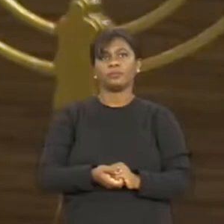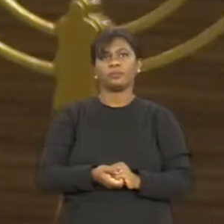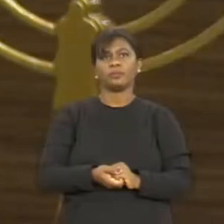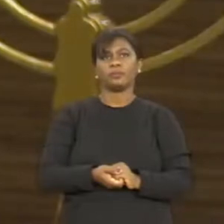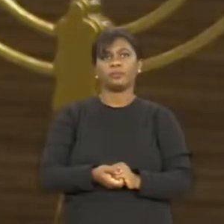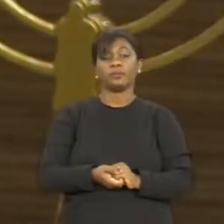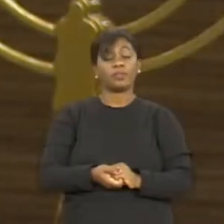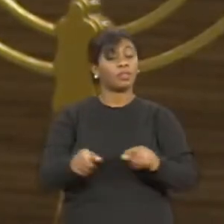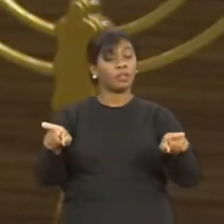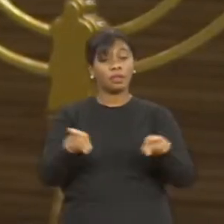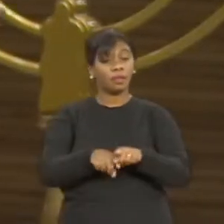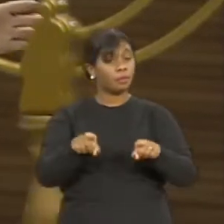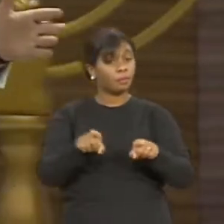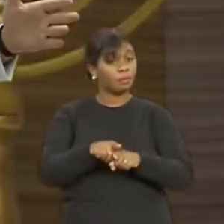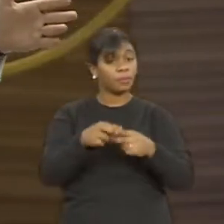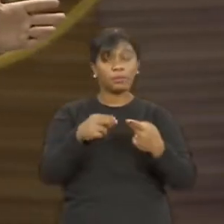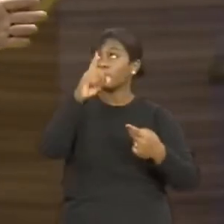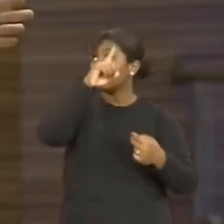A mesma coisa Deus.